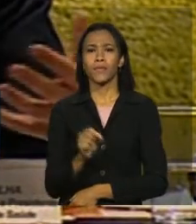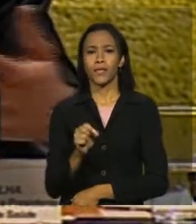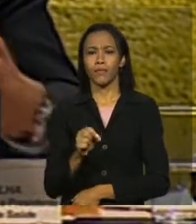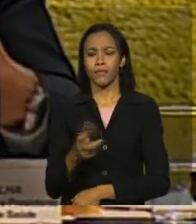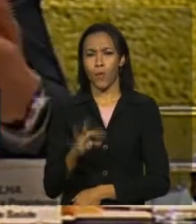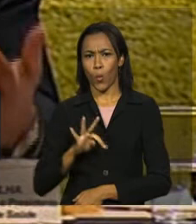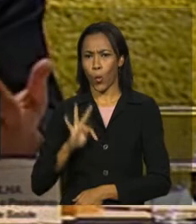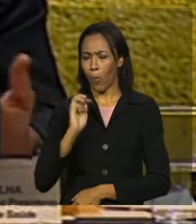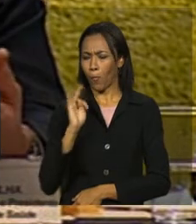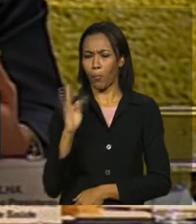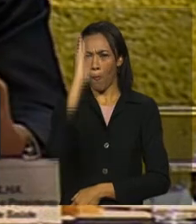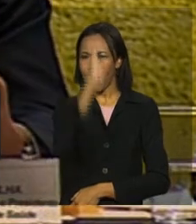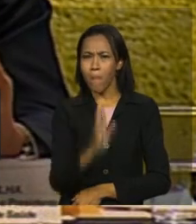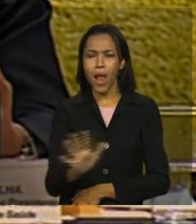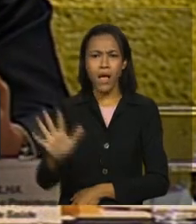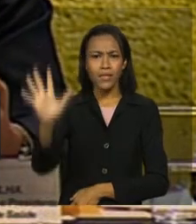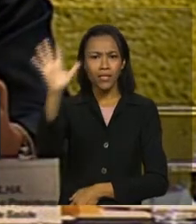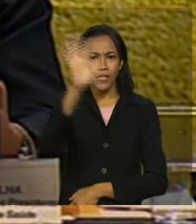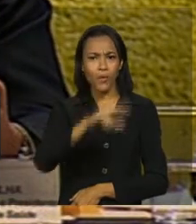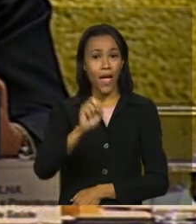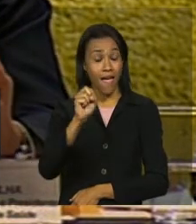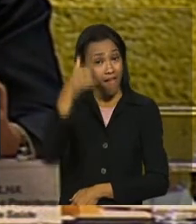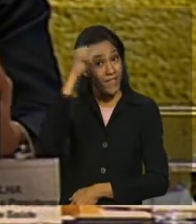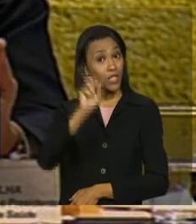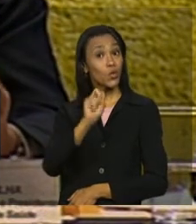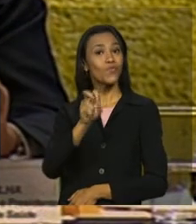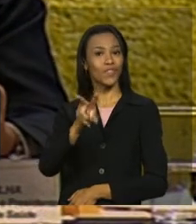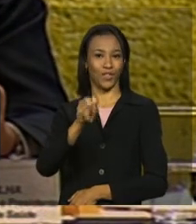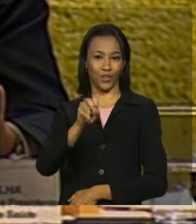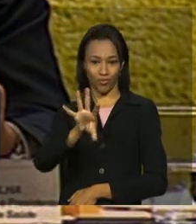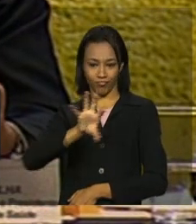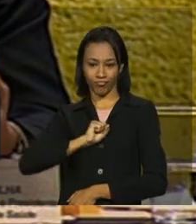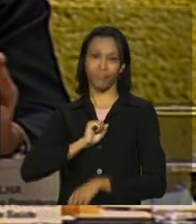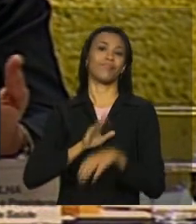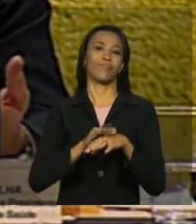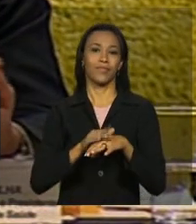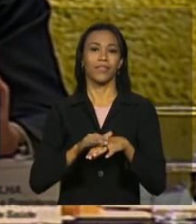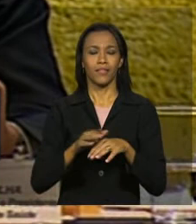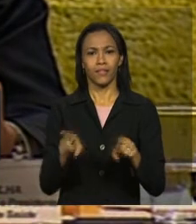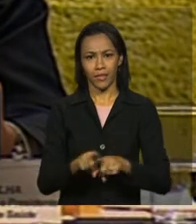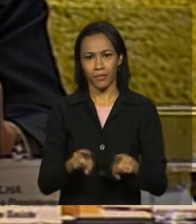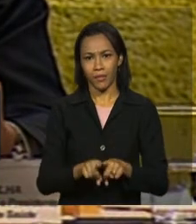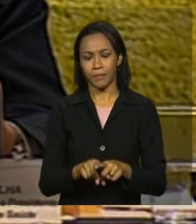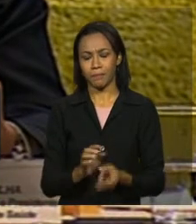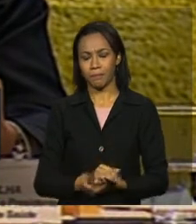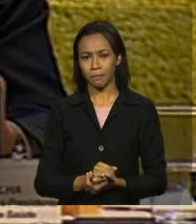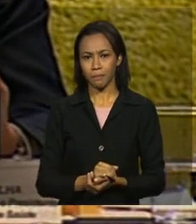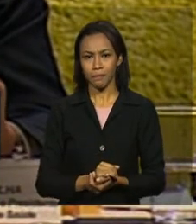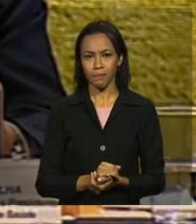do meio ambiente né o Brasil do vírus vacinal e sua ajuda a impedir a introdução do